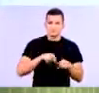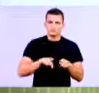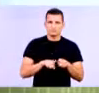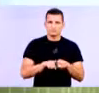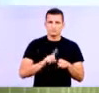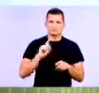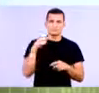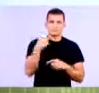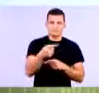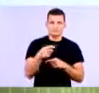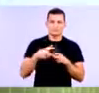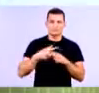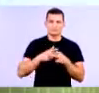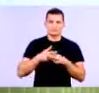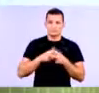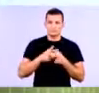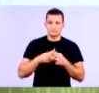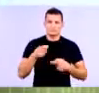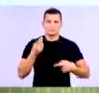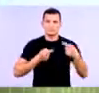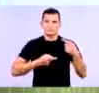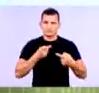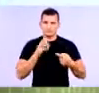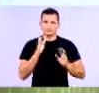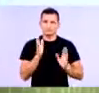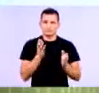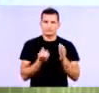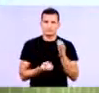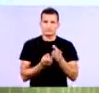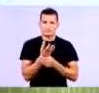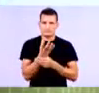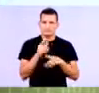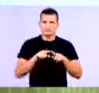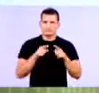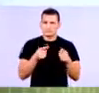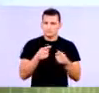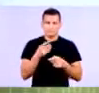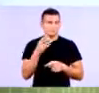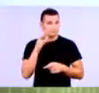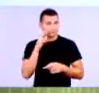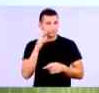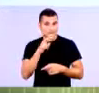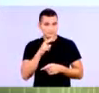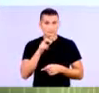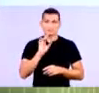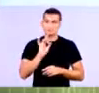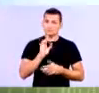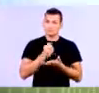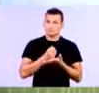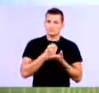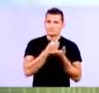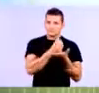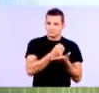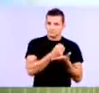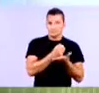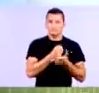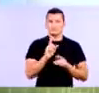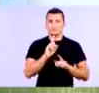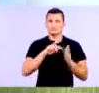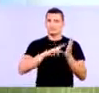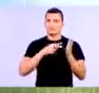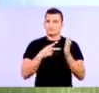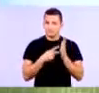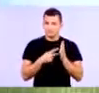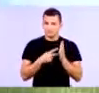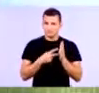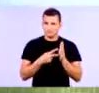posteriormente, manutenção dessa política já criada. Mas veja bem, ela está ali para auxiliar, ou seja, não significa